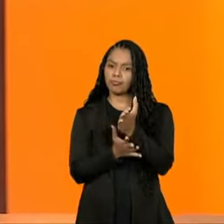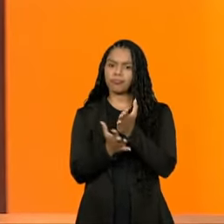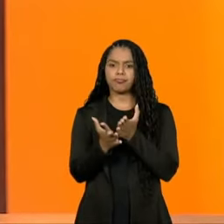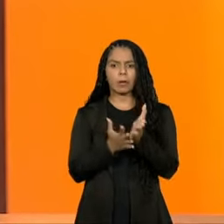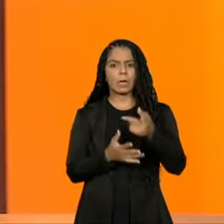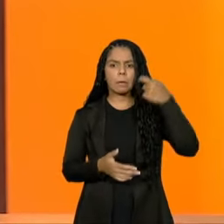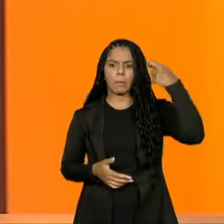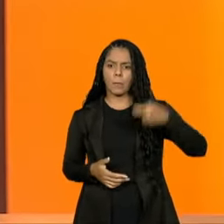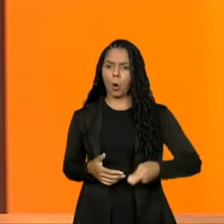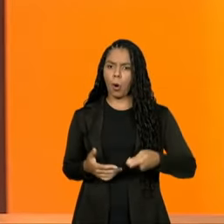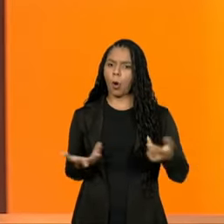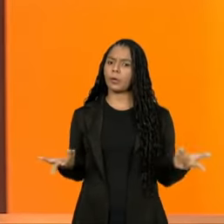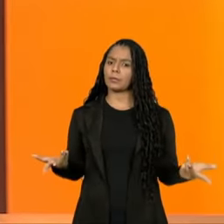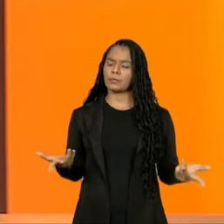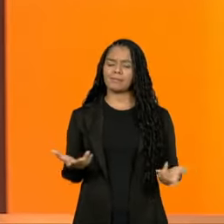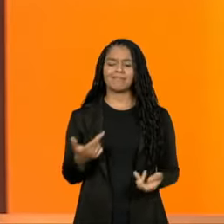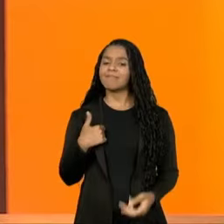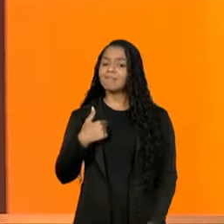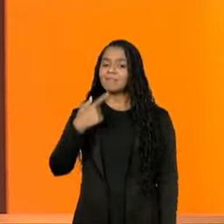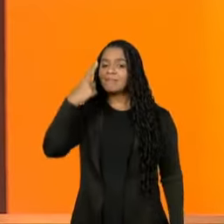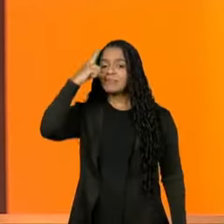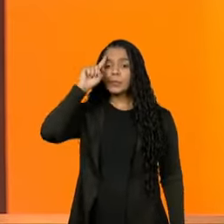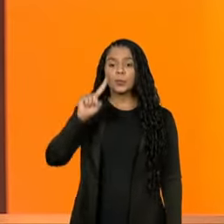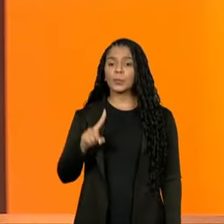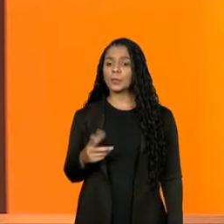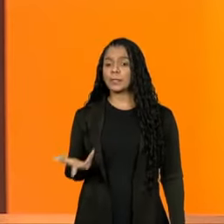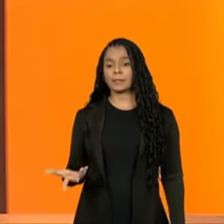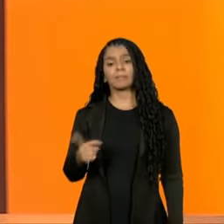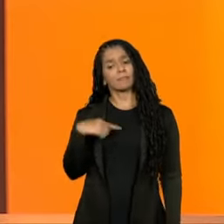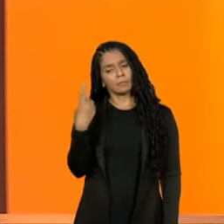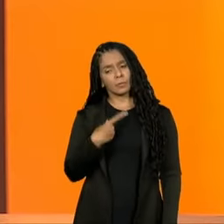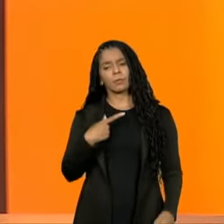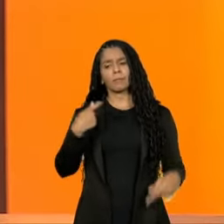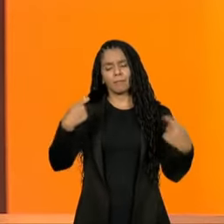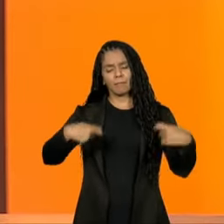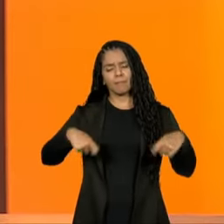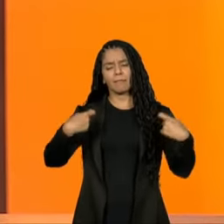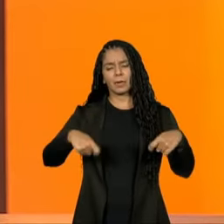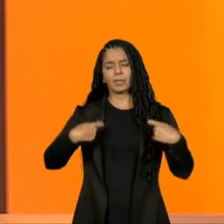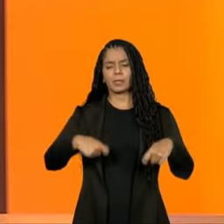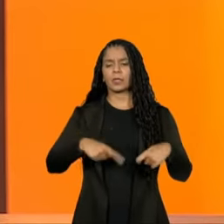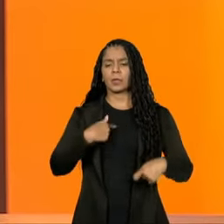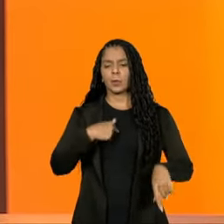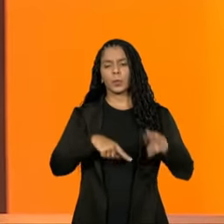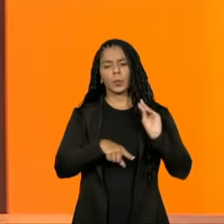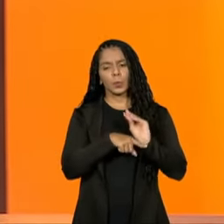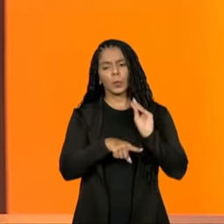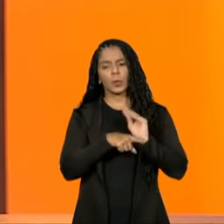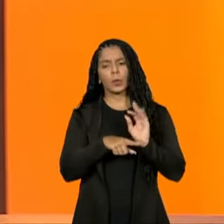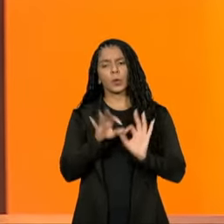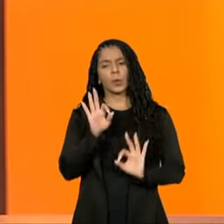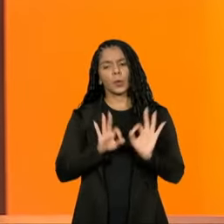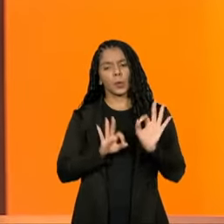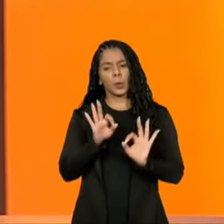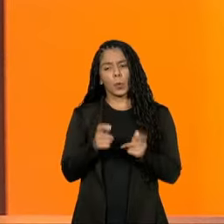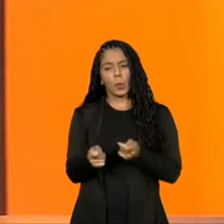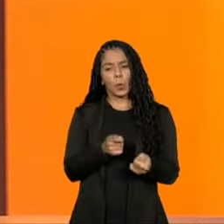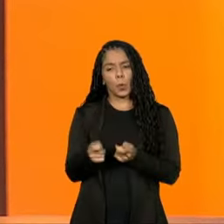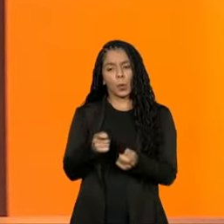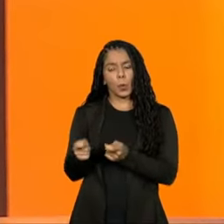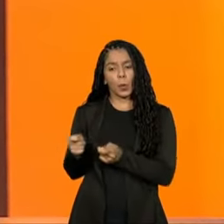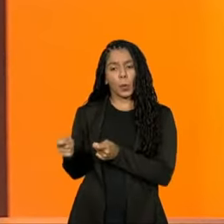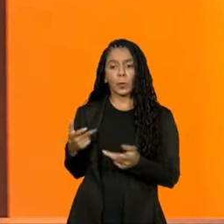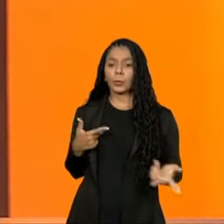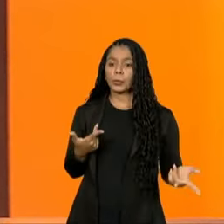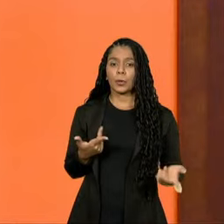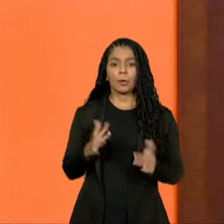imposta. E eu não sei, quer dizer, a gente vai precisar cuidar do controle das big techs em algum momento, isso